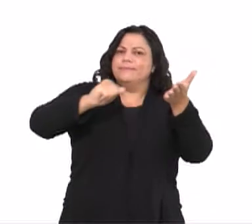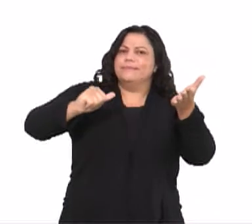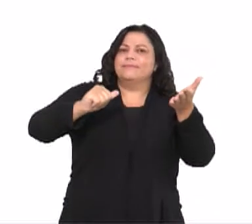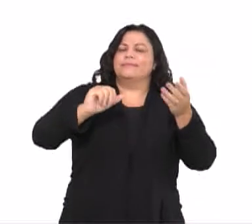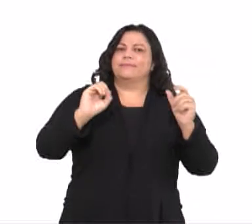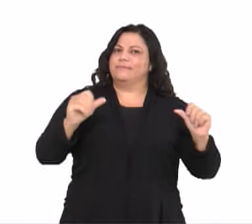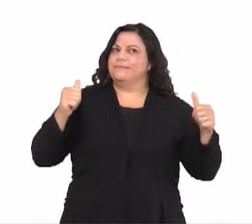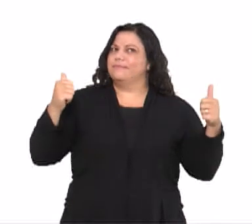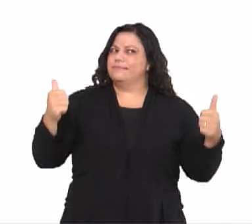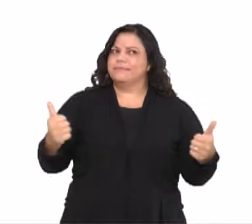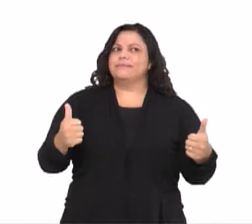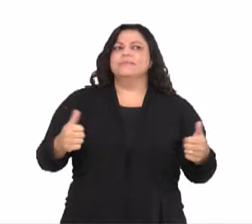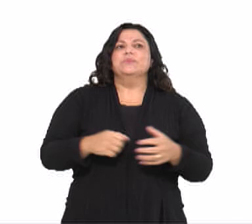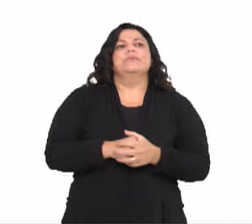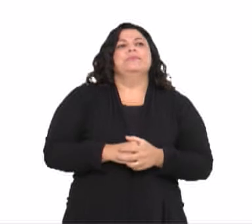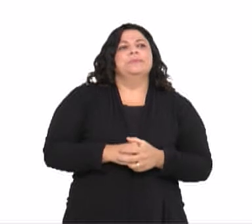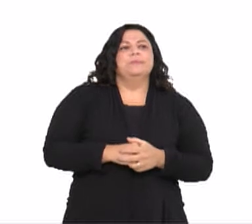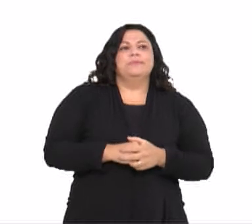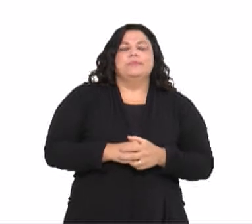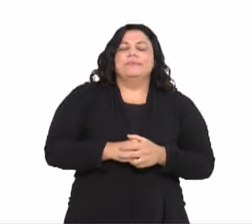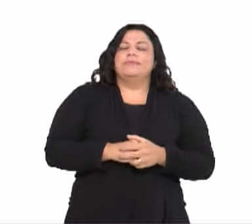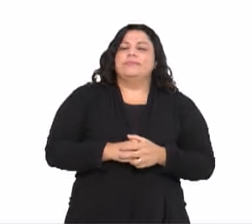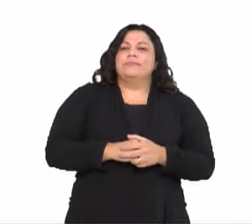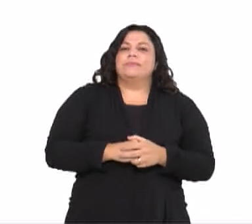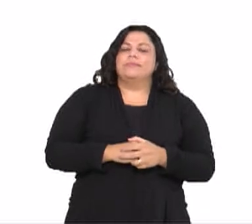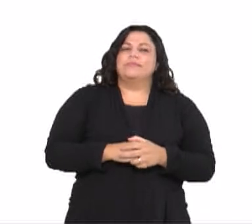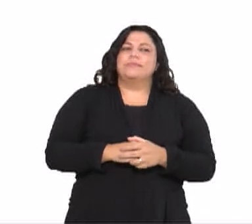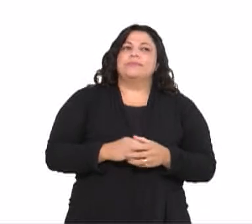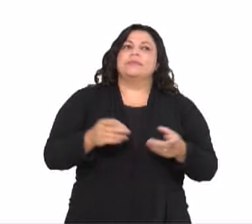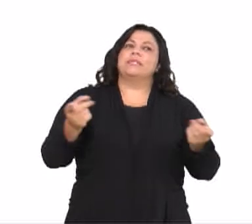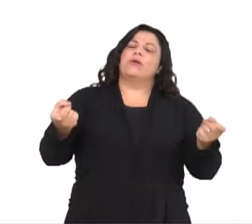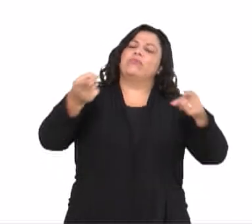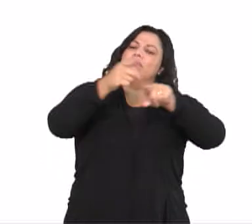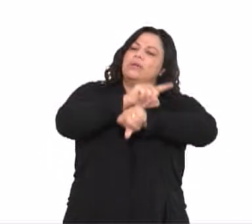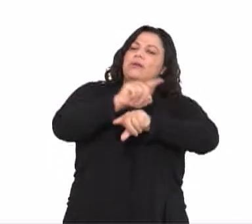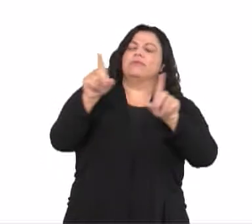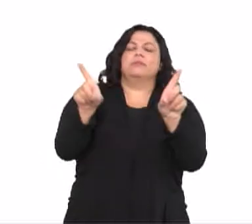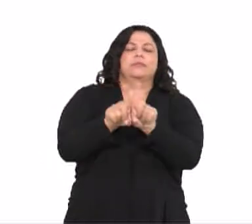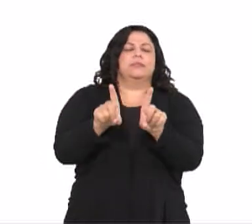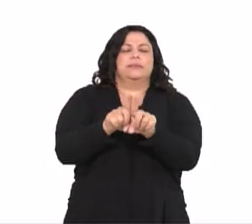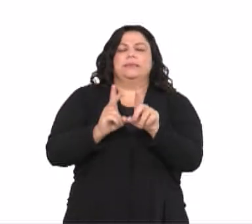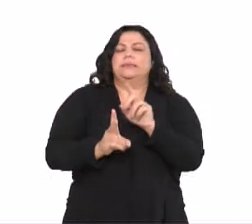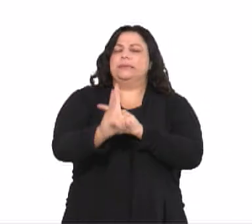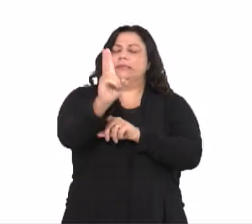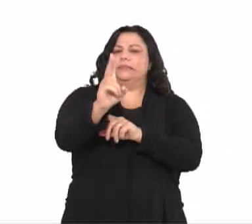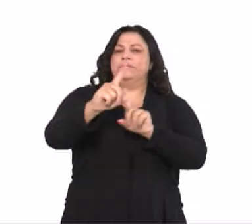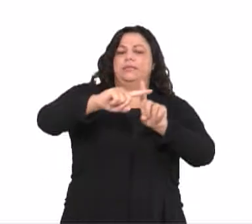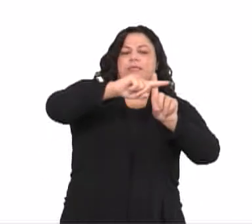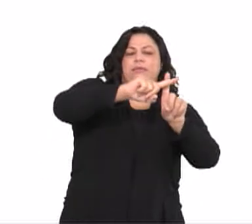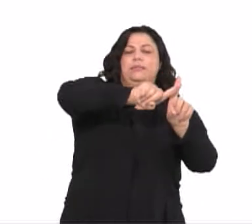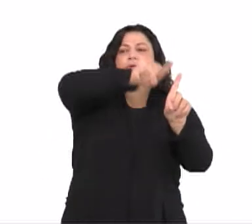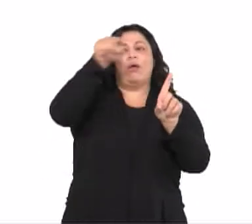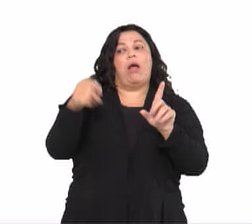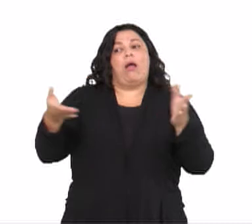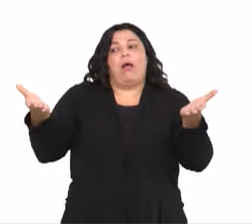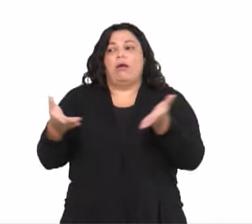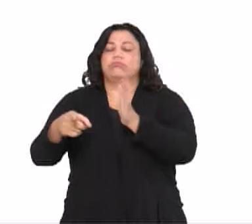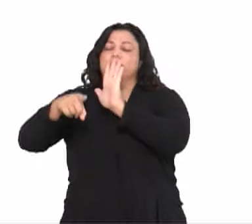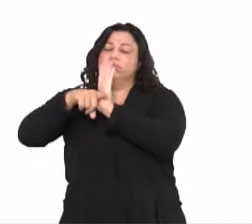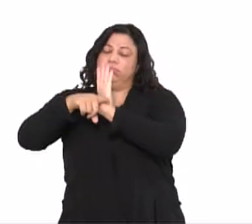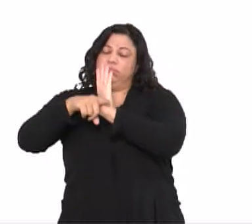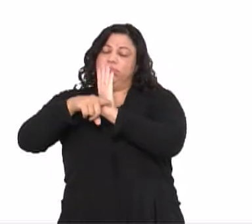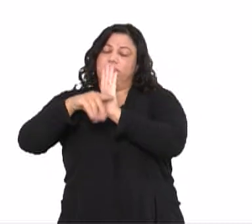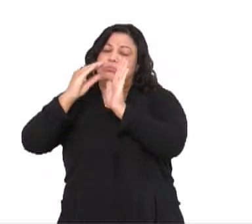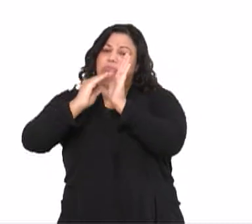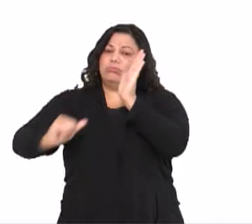como definição, de maneira análoga à adição, a subtração de dois mais polinômios é o polinômio cujos coeficientes são obtidos subtraindo-se